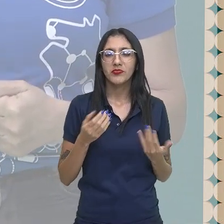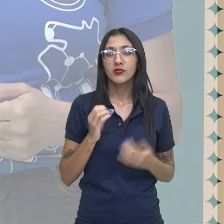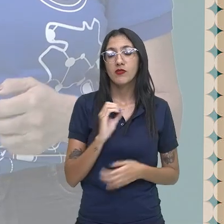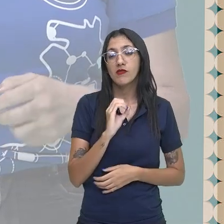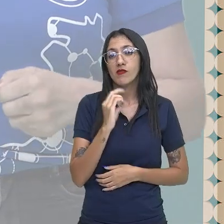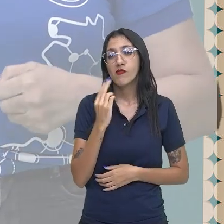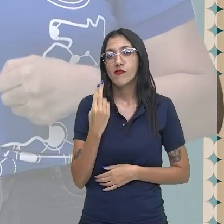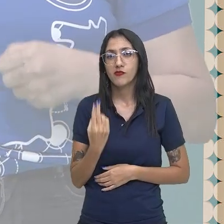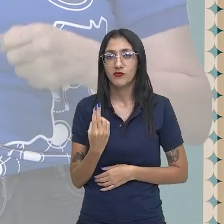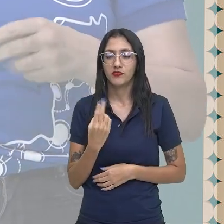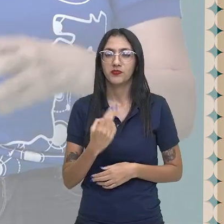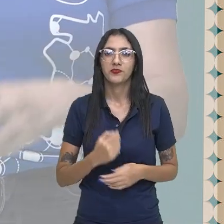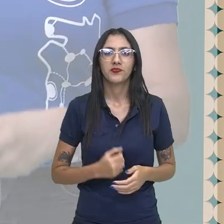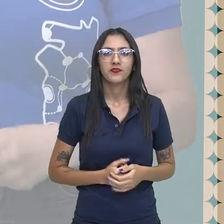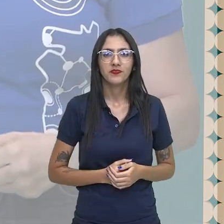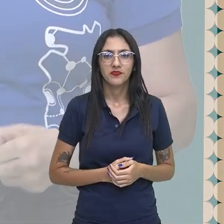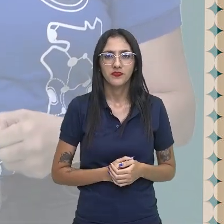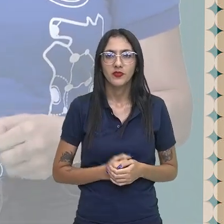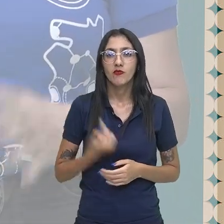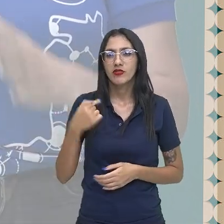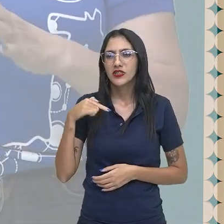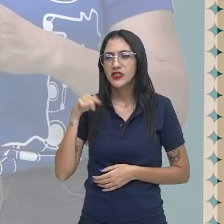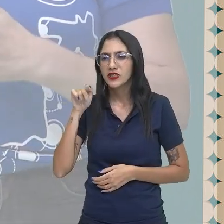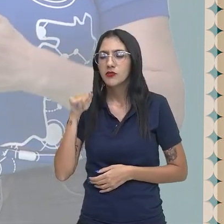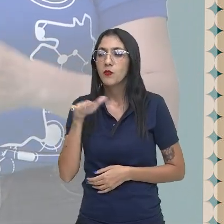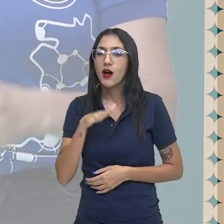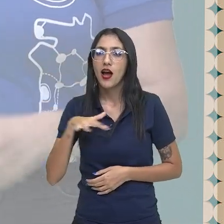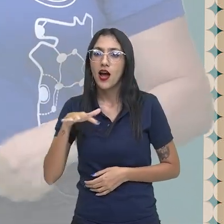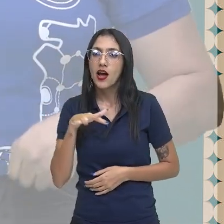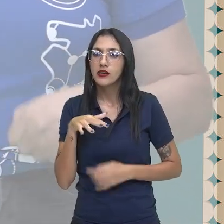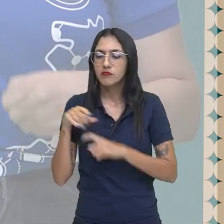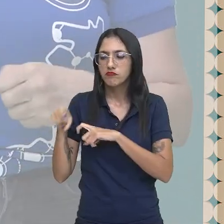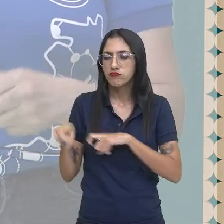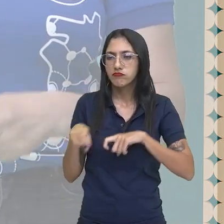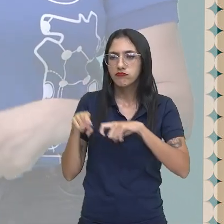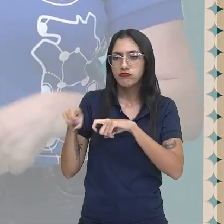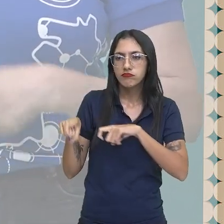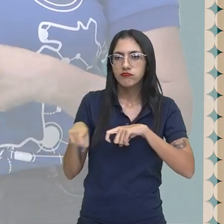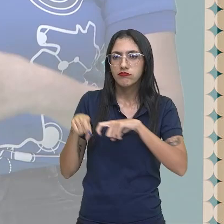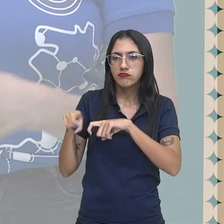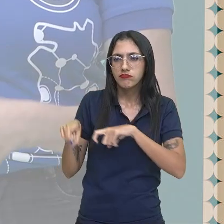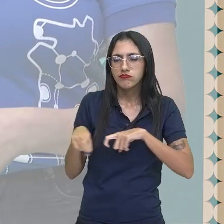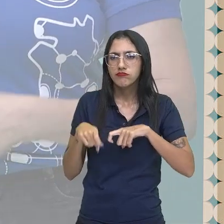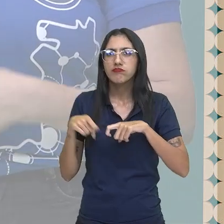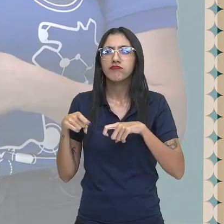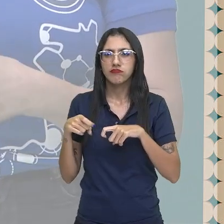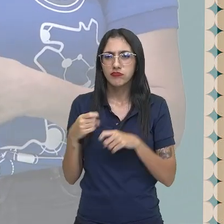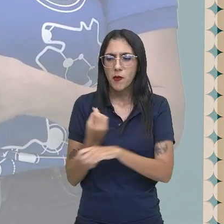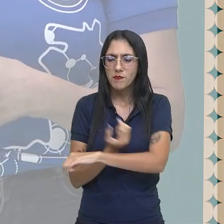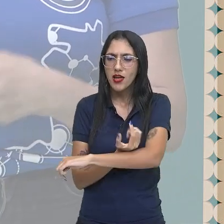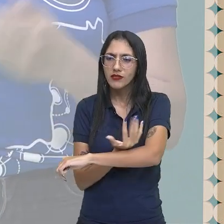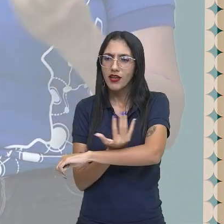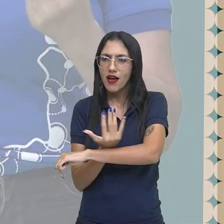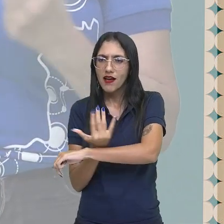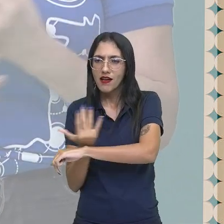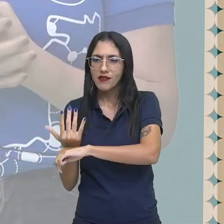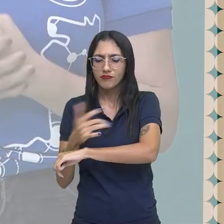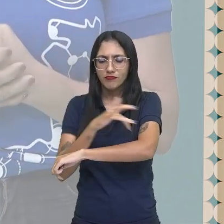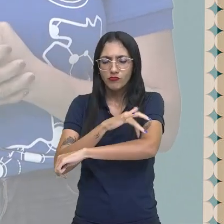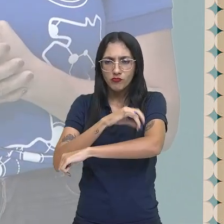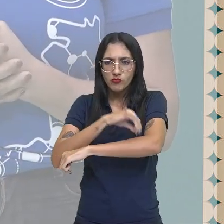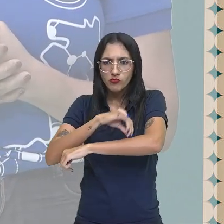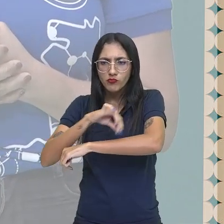Ou você ia lá para o campo, você vai ter que, né, arrumar aquela terra para plantar, você